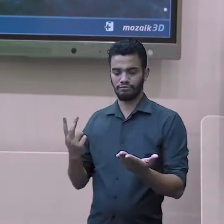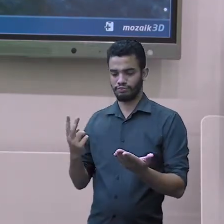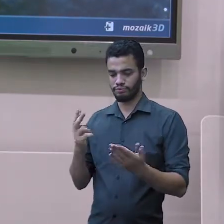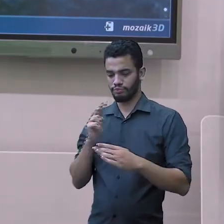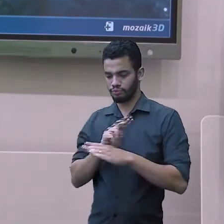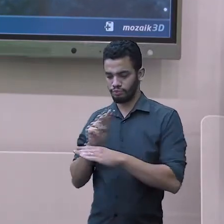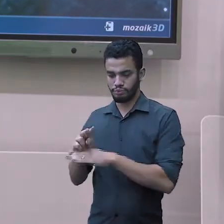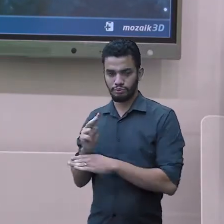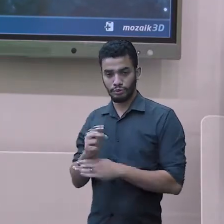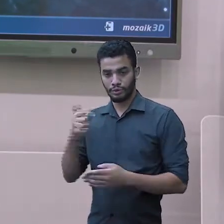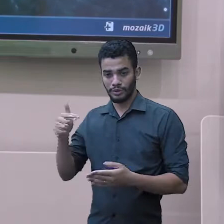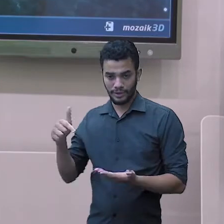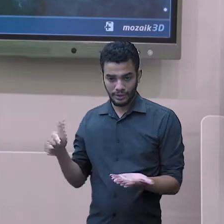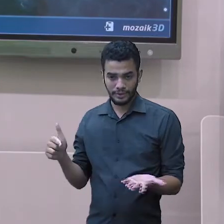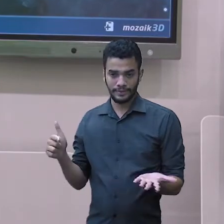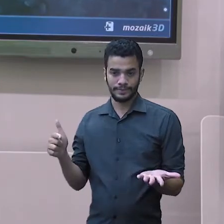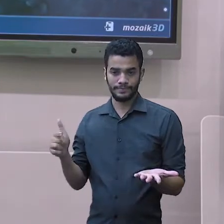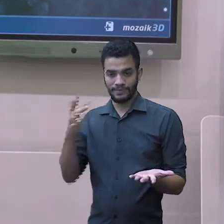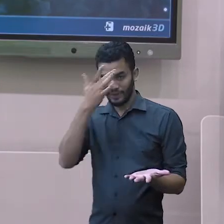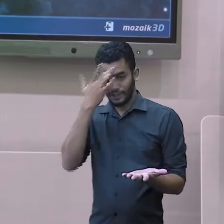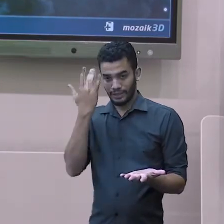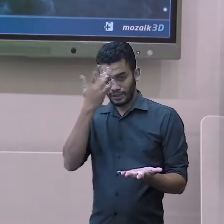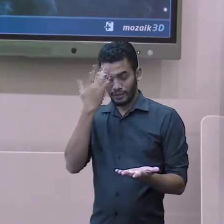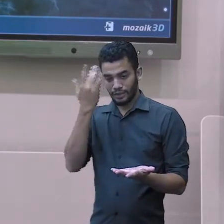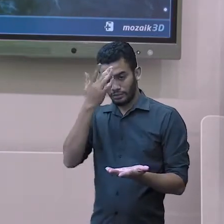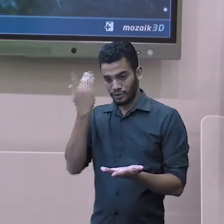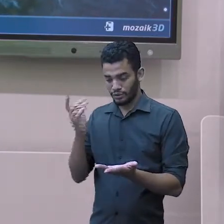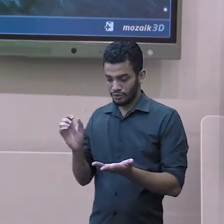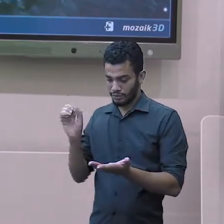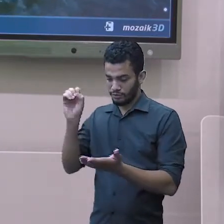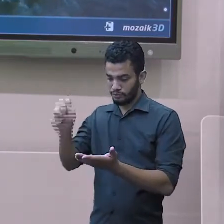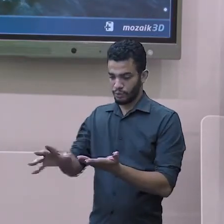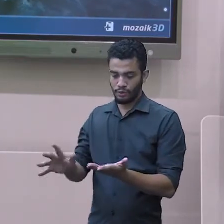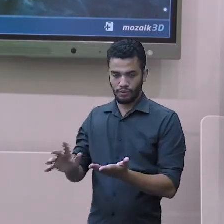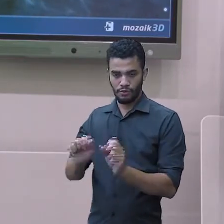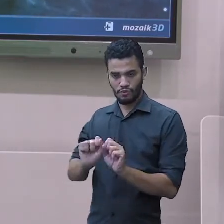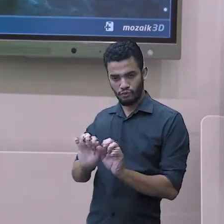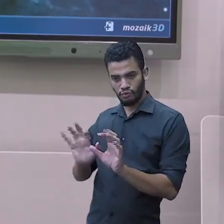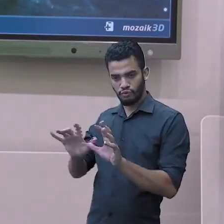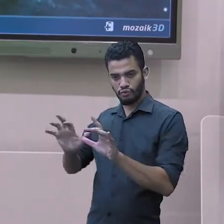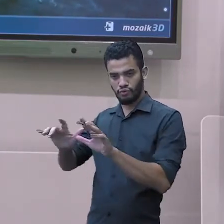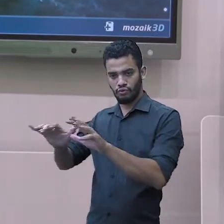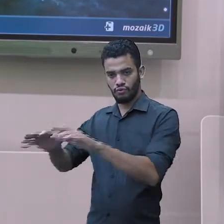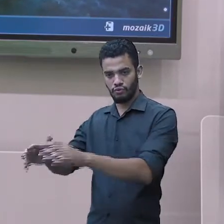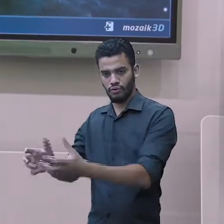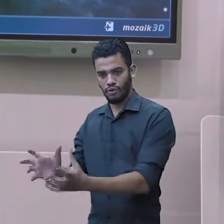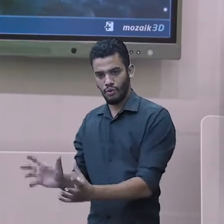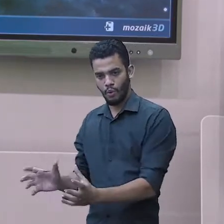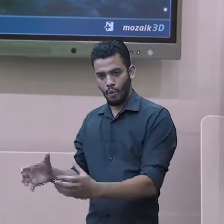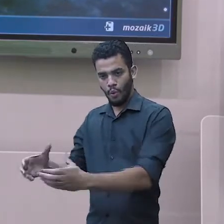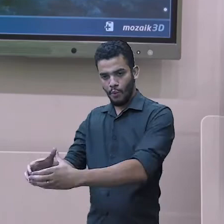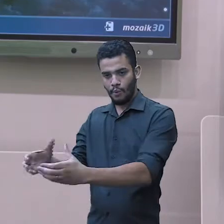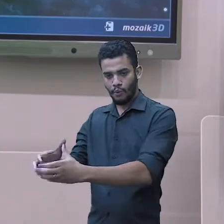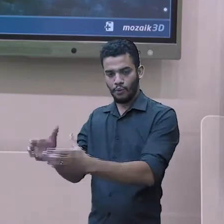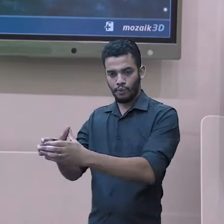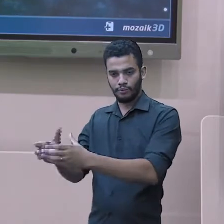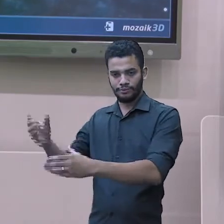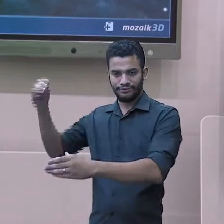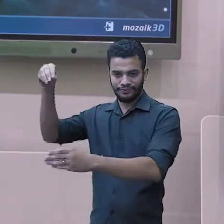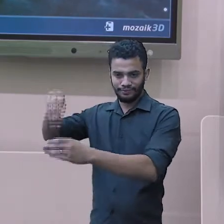humanos, os africanos, eram jogados nessa embarcação de madeira, à